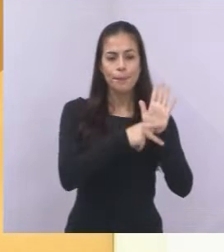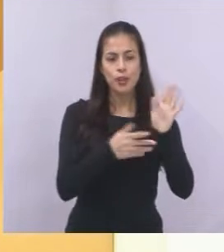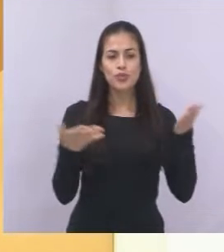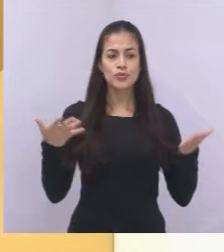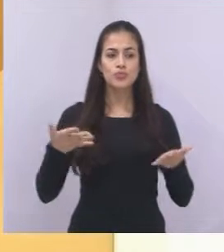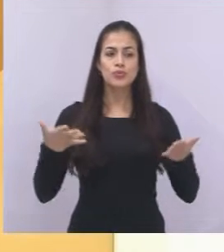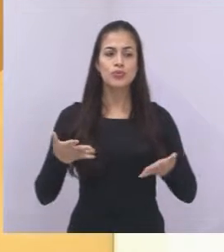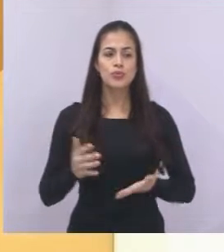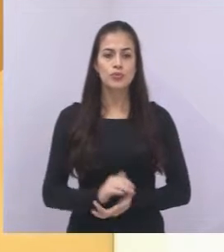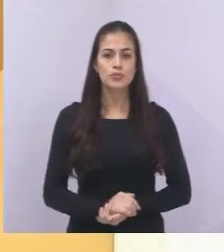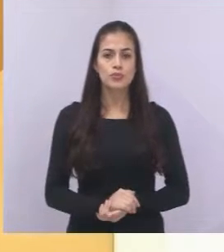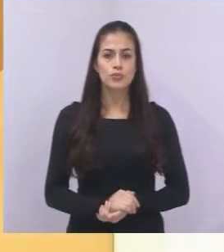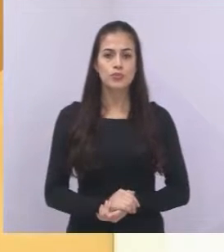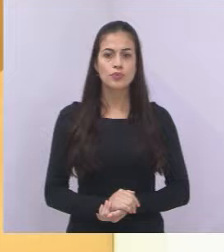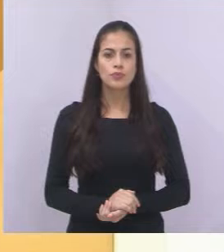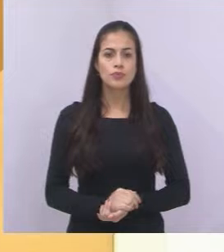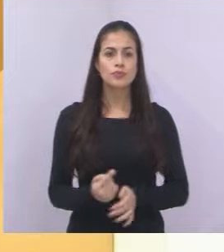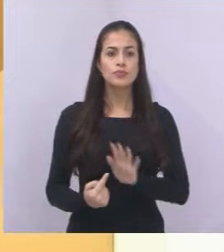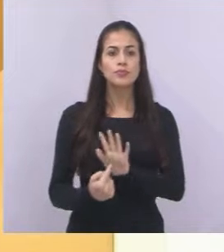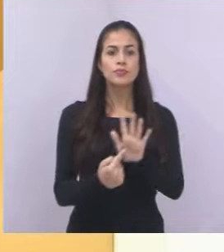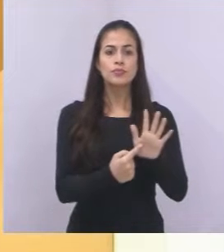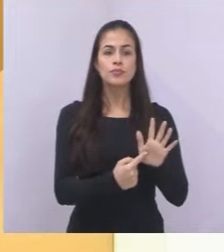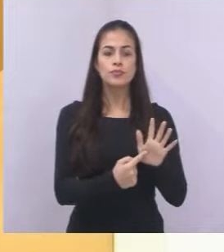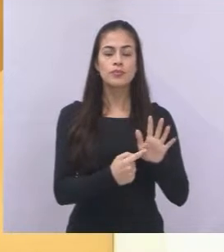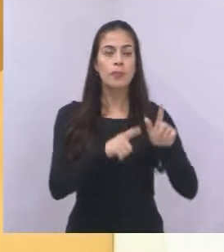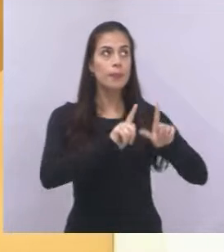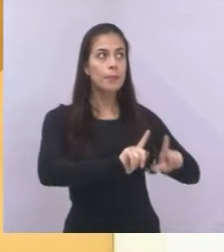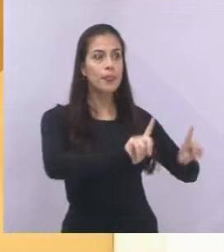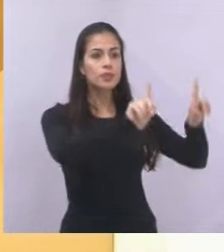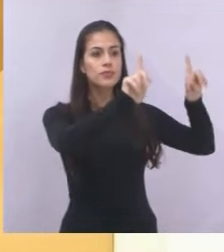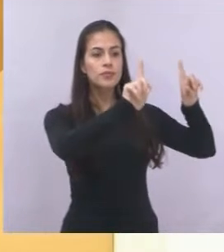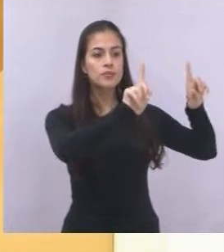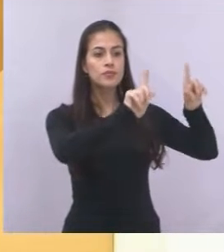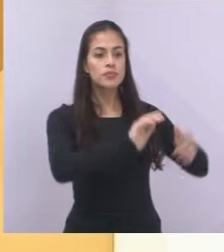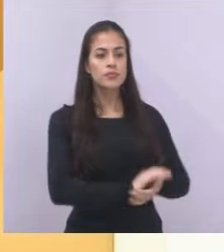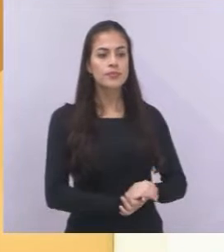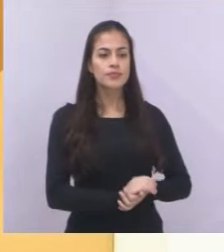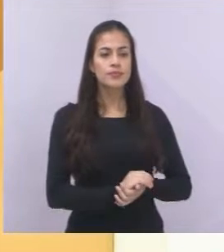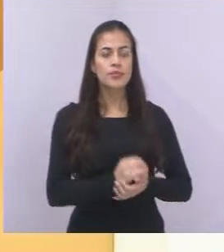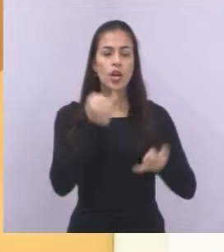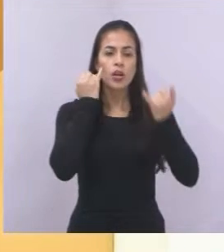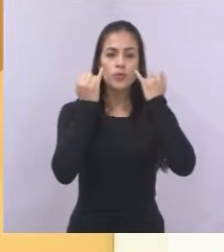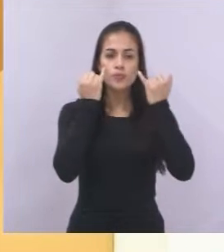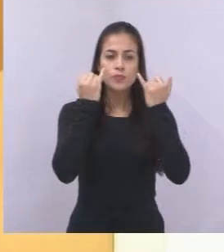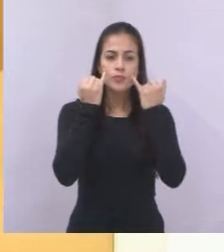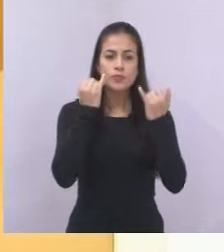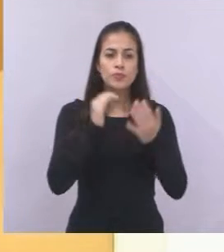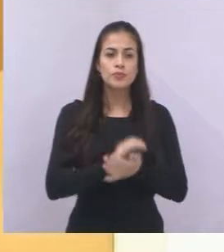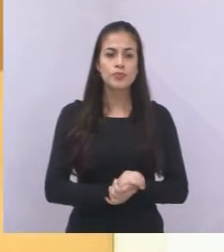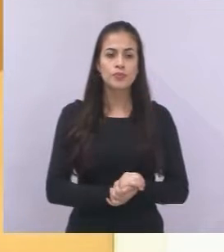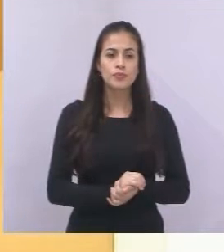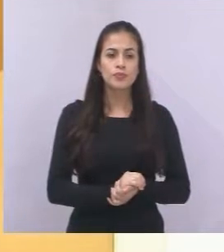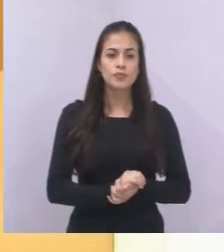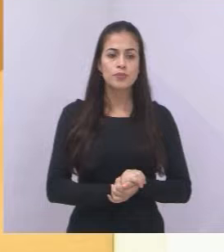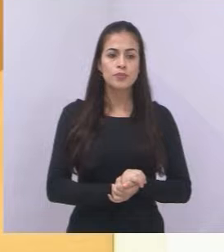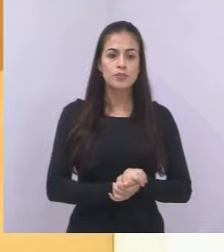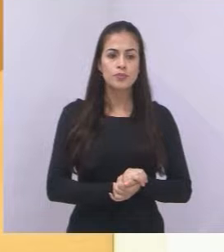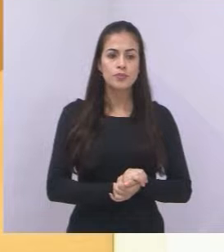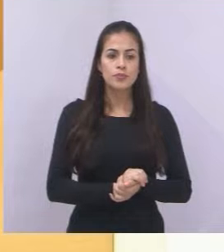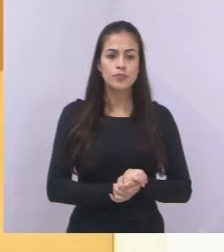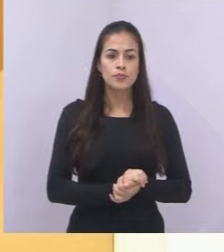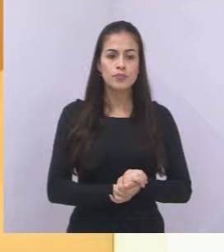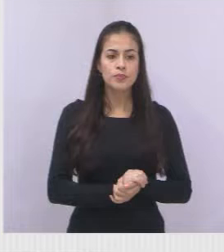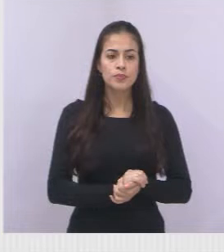hoje. Dispõe sobre a fixação de cartazes informativos sobre